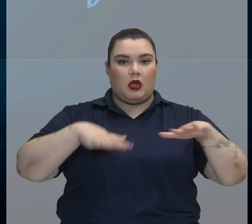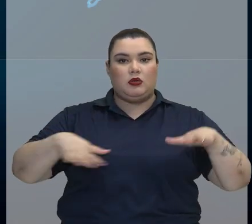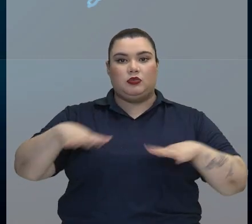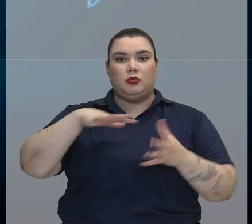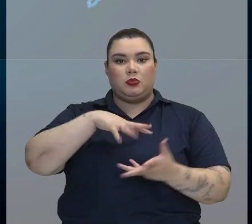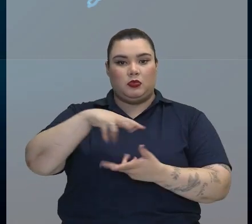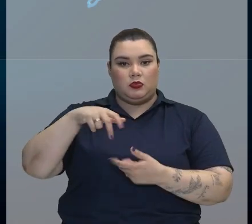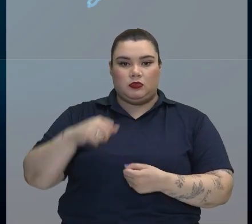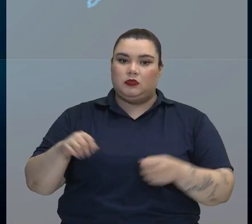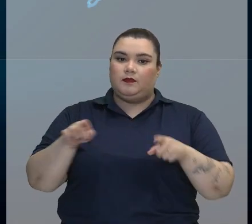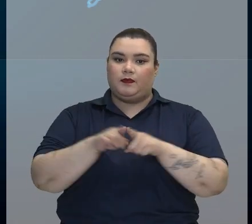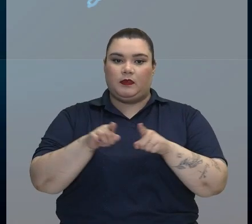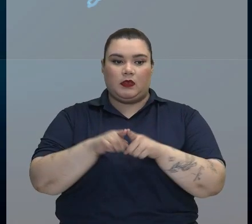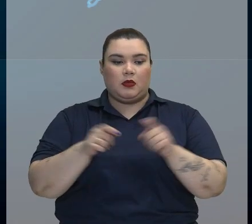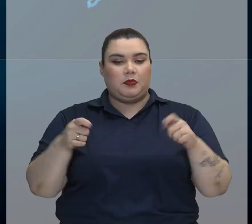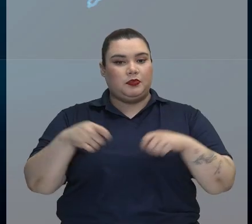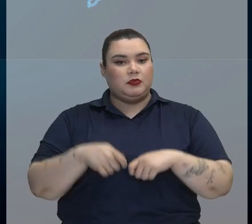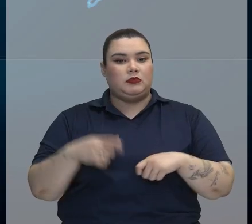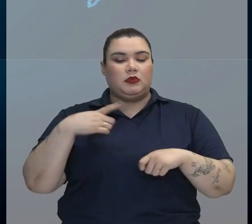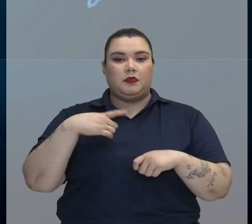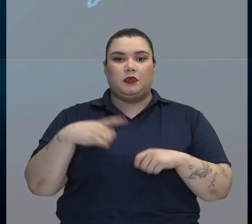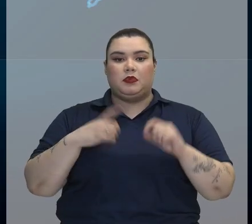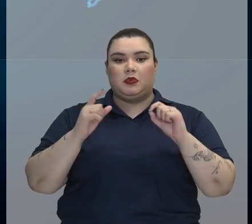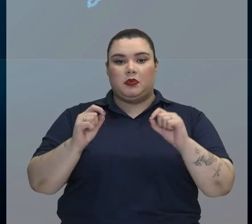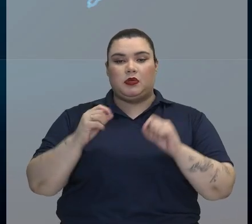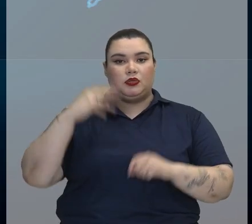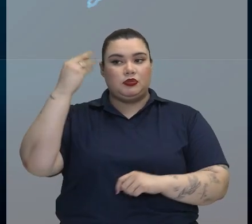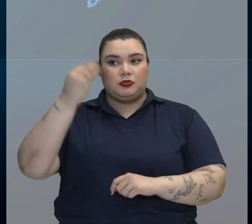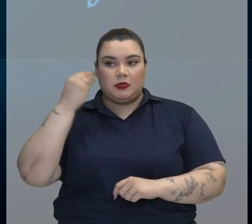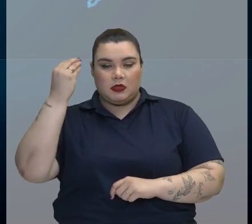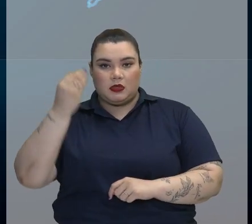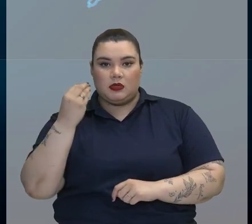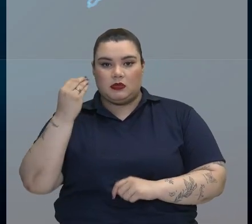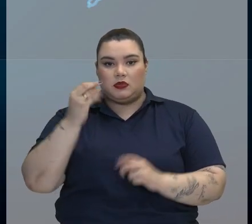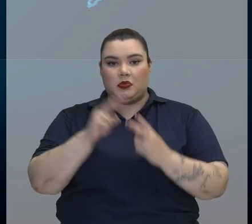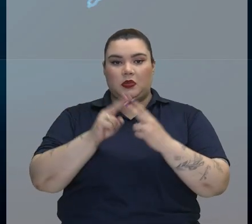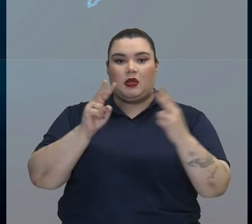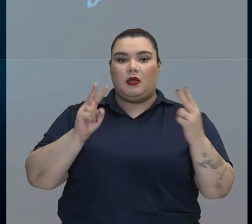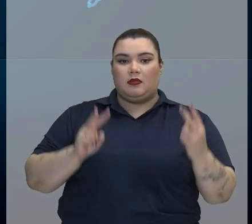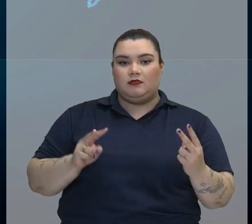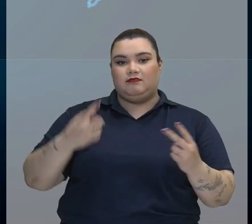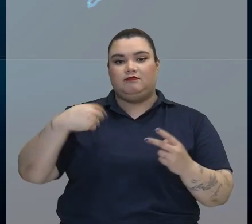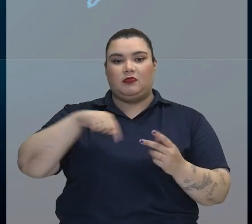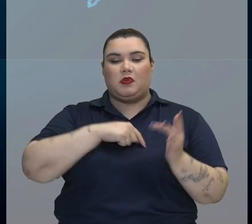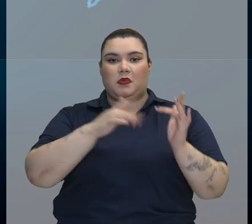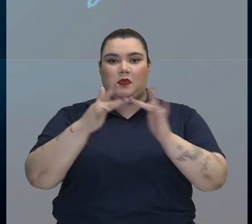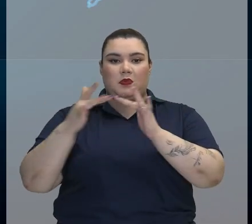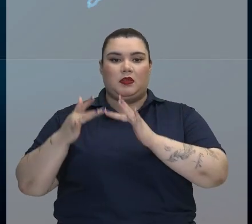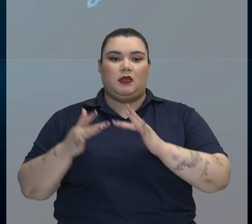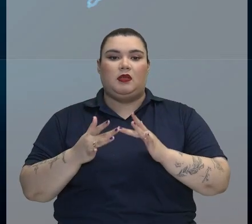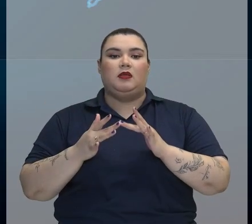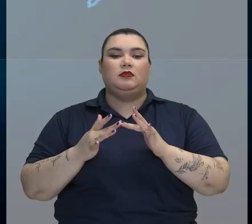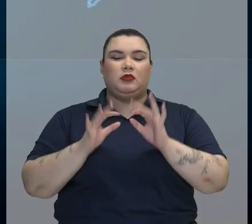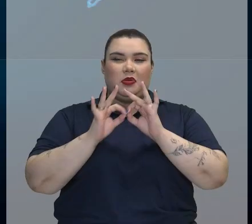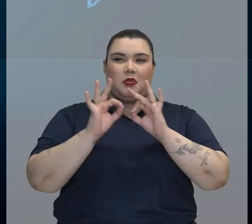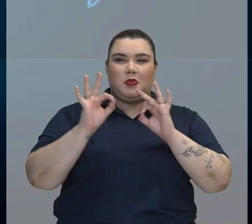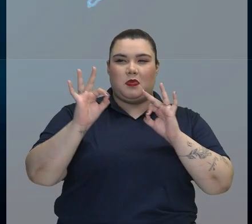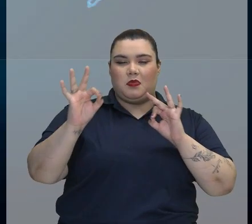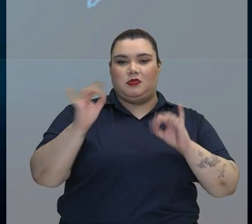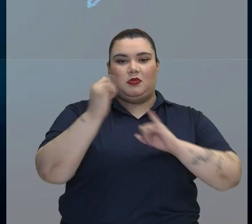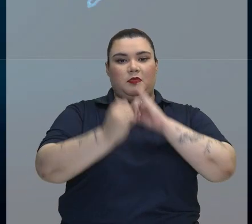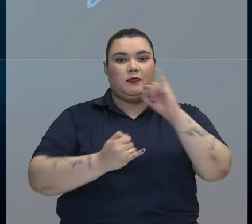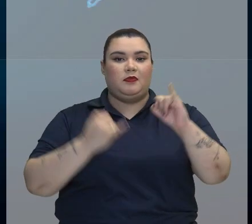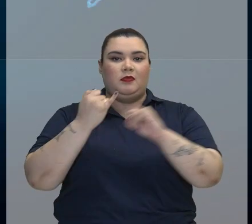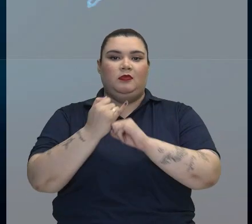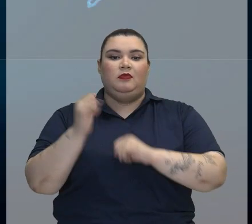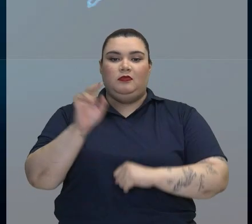E, além disso, vai proporcionar experiências virtuais que nos conectam a lugares bem distantes. E